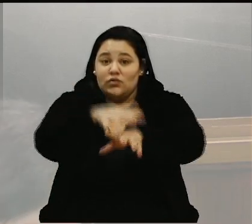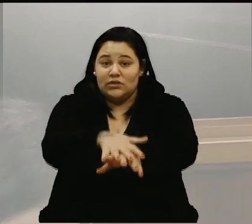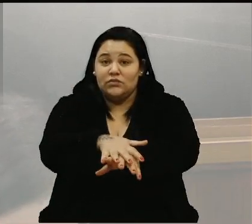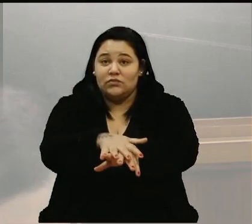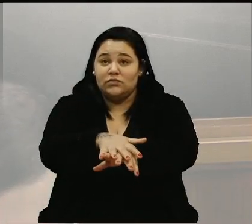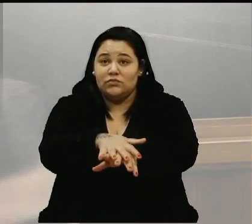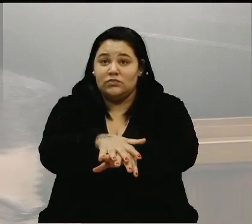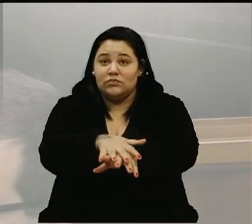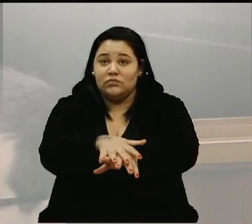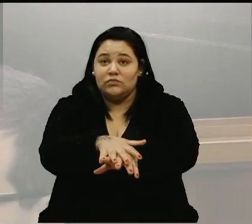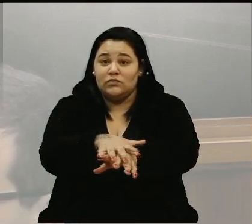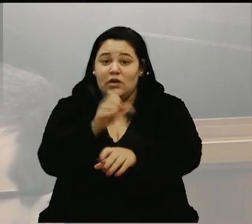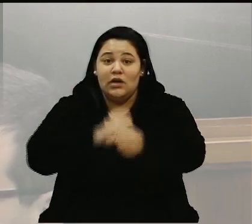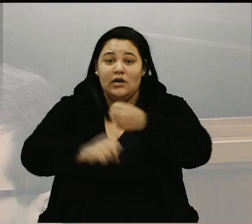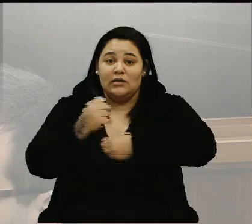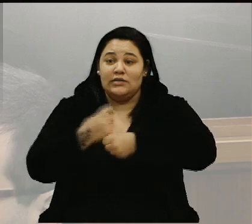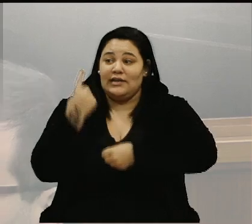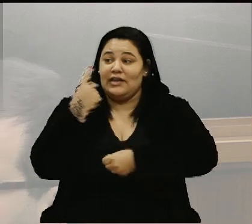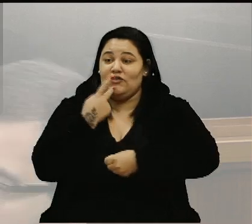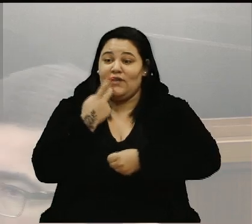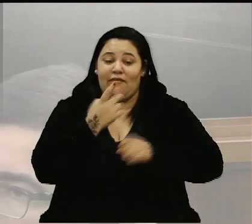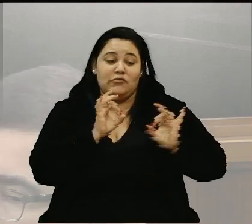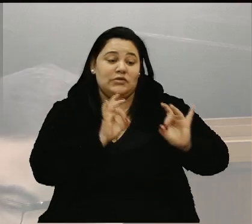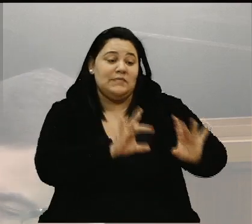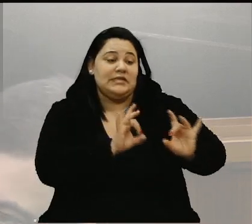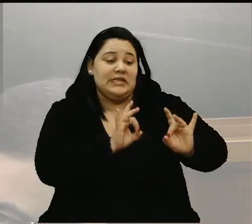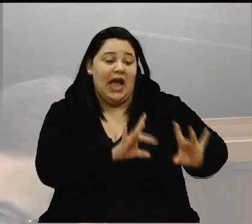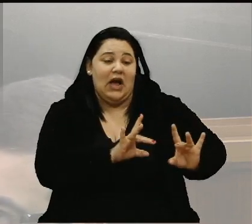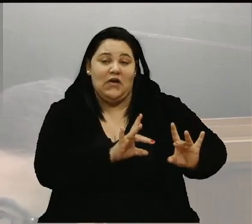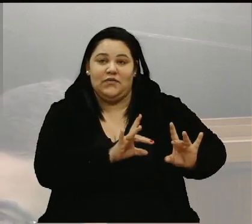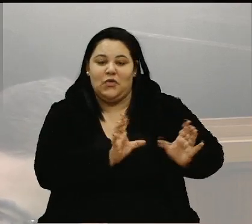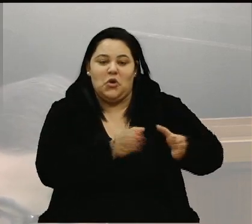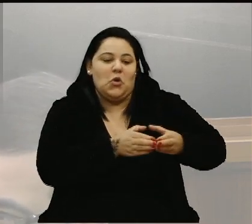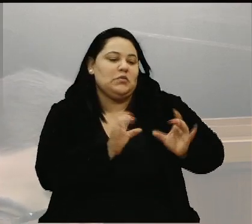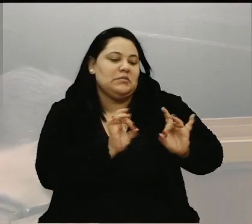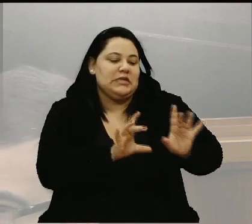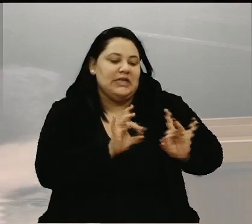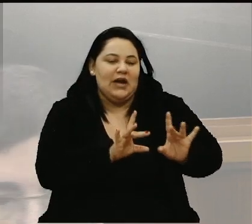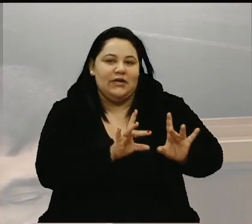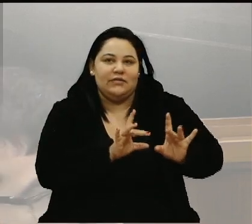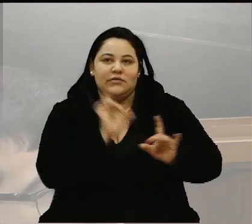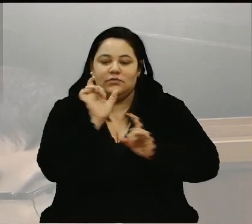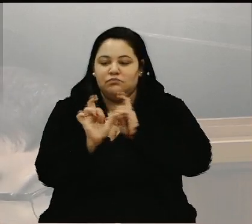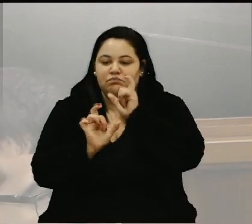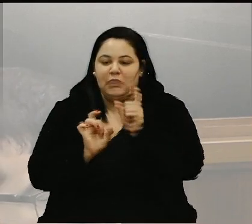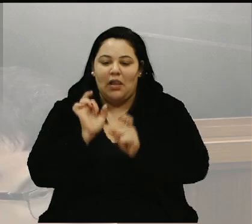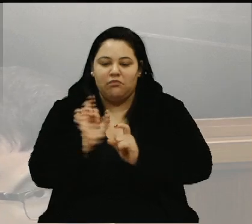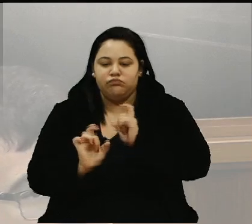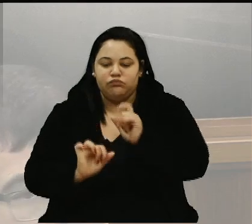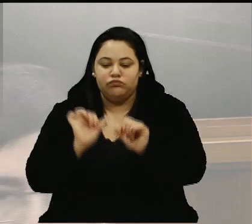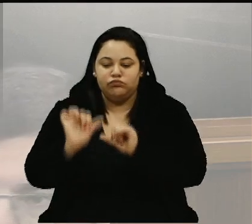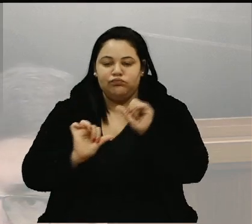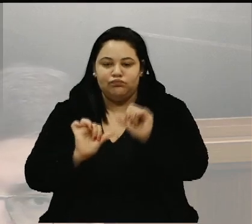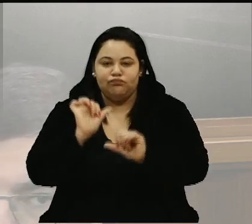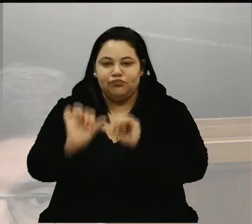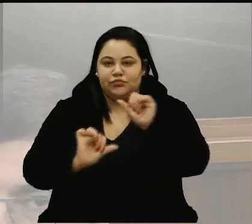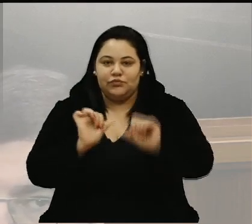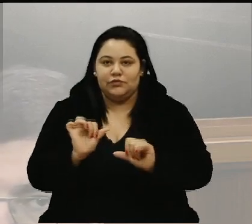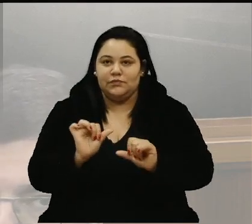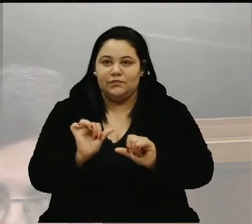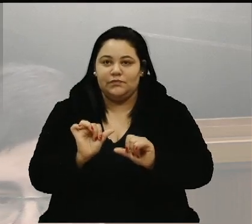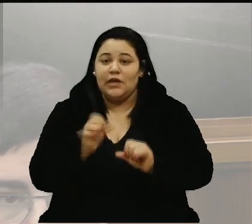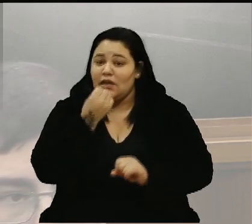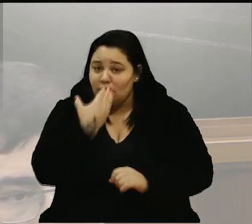atrás a gente falava classe especial, a gente falava... Enfim, os termos vão mudando, vão avançando, né? E